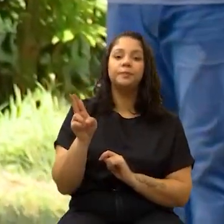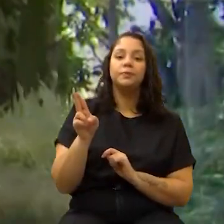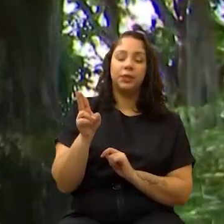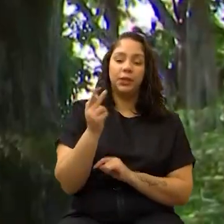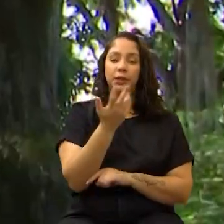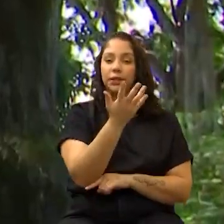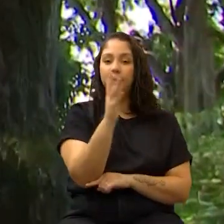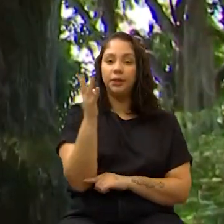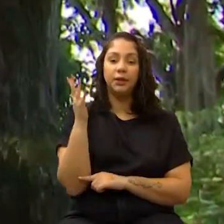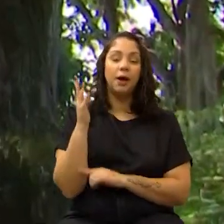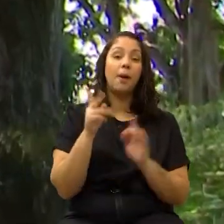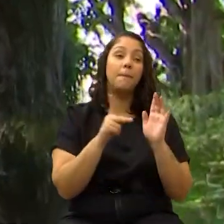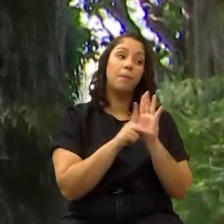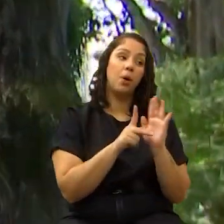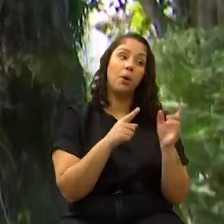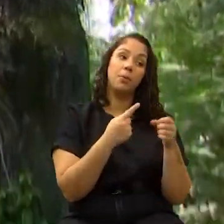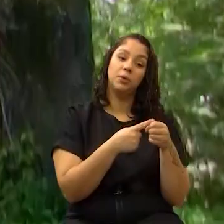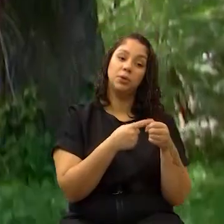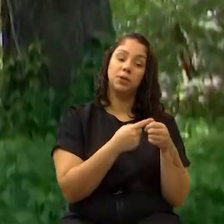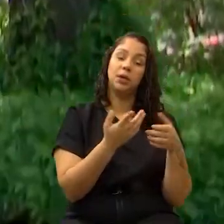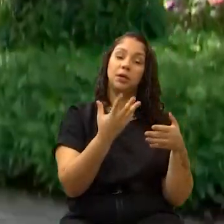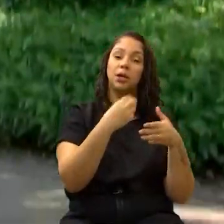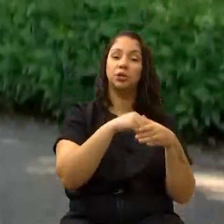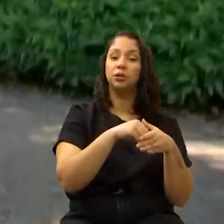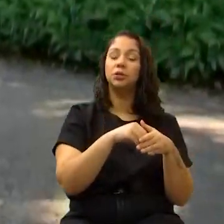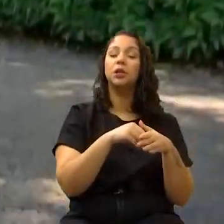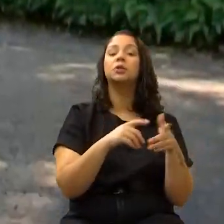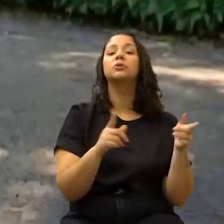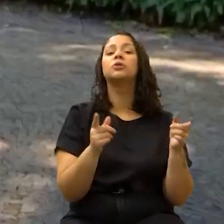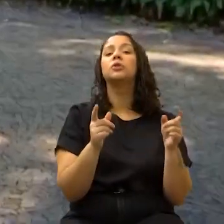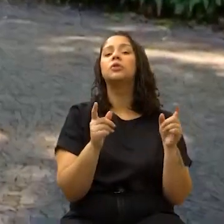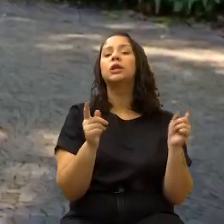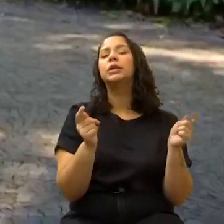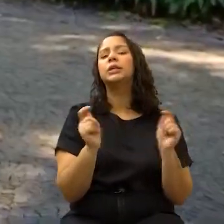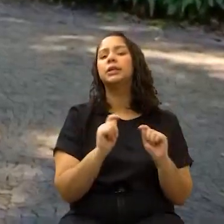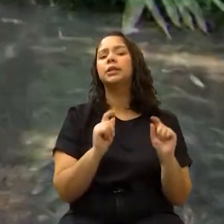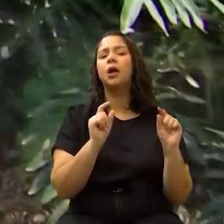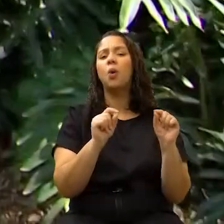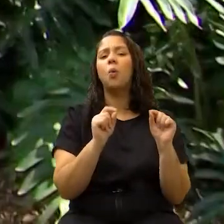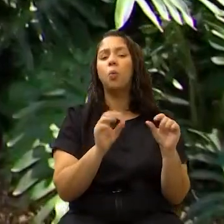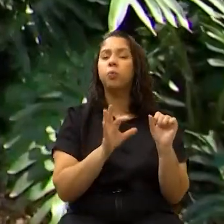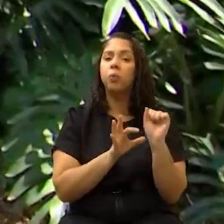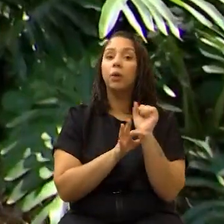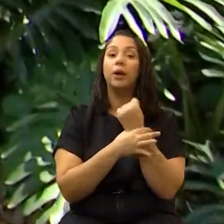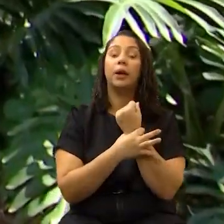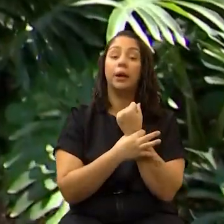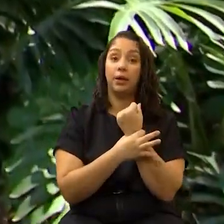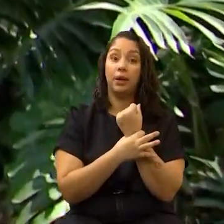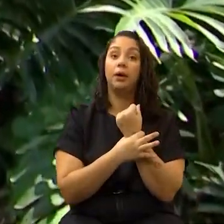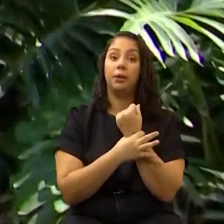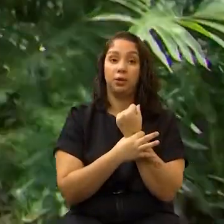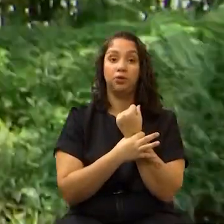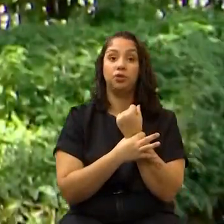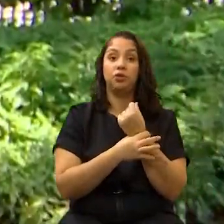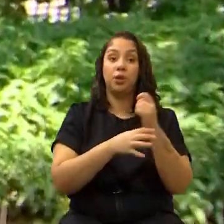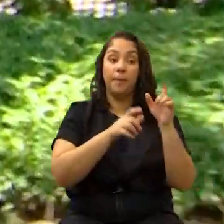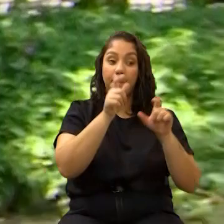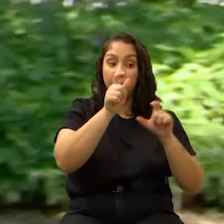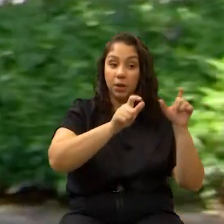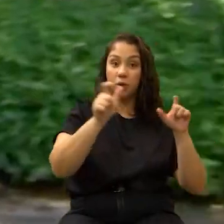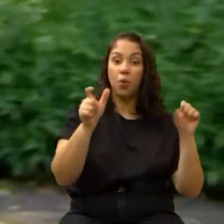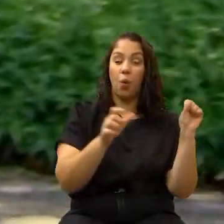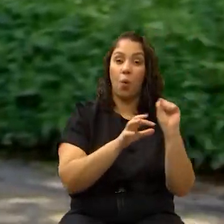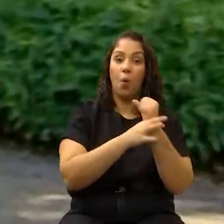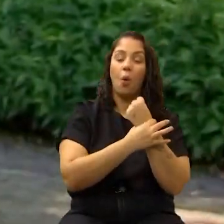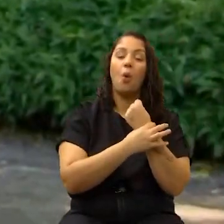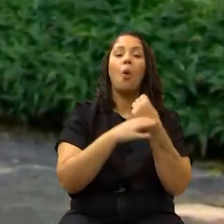utilizadas na arborização urbana, né? E que permite garantir tanto a